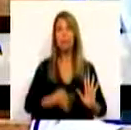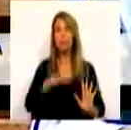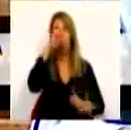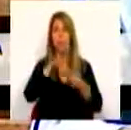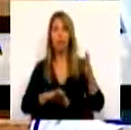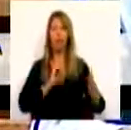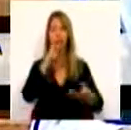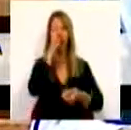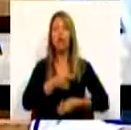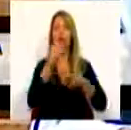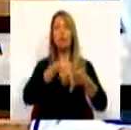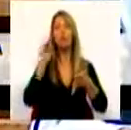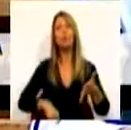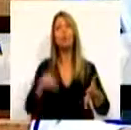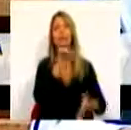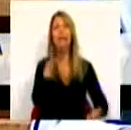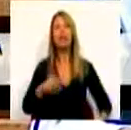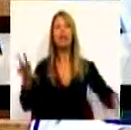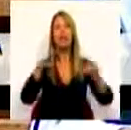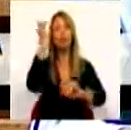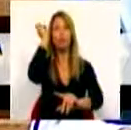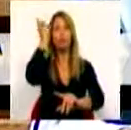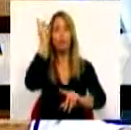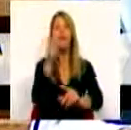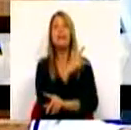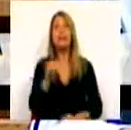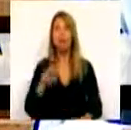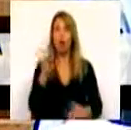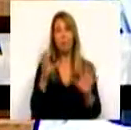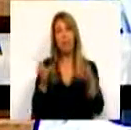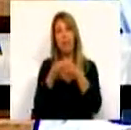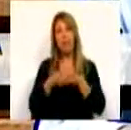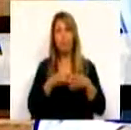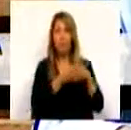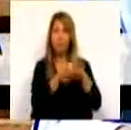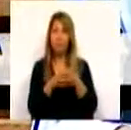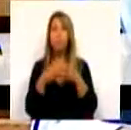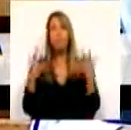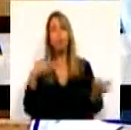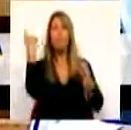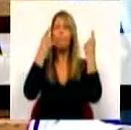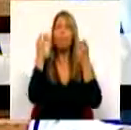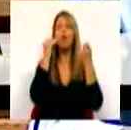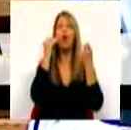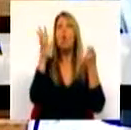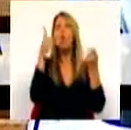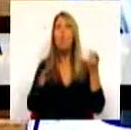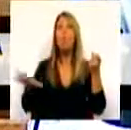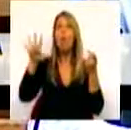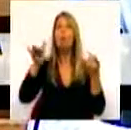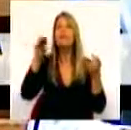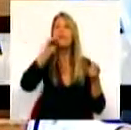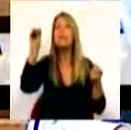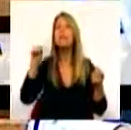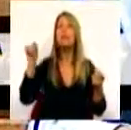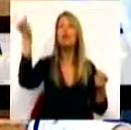de contratação de 500 novos sapadores, ou seja, 100 novas equipas, estamos a desenhar o mapa onde eles fazem mais falta, e